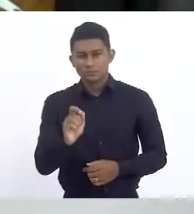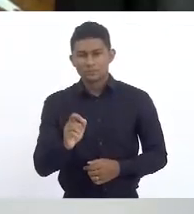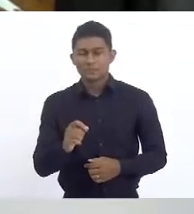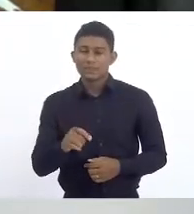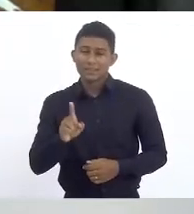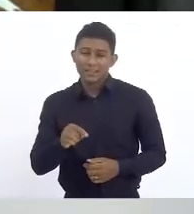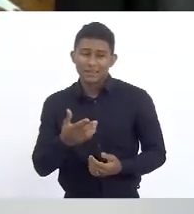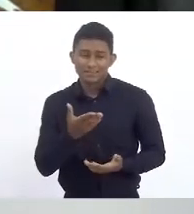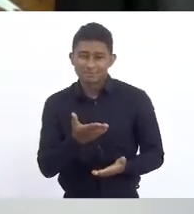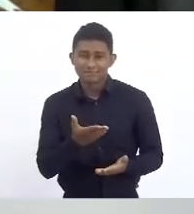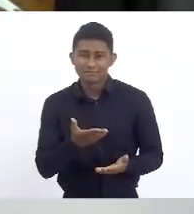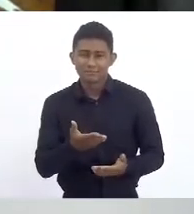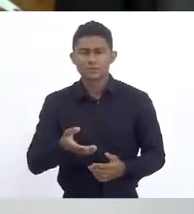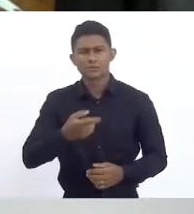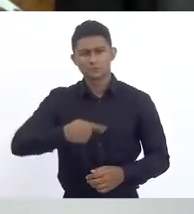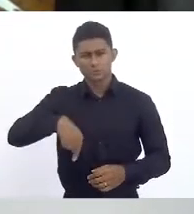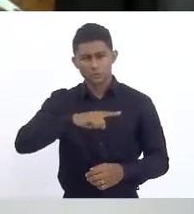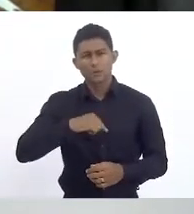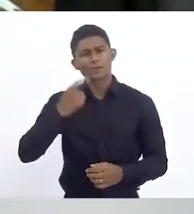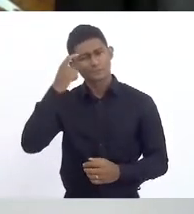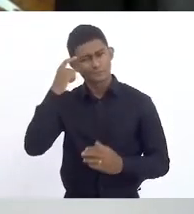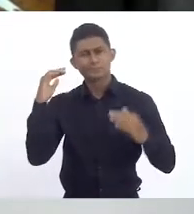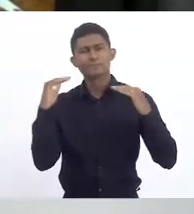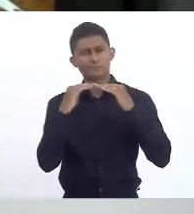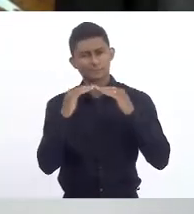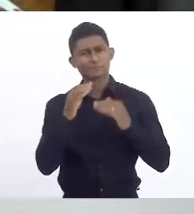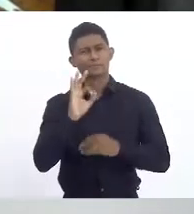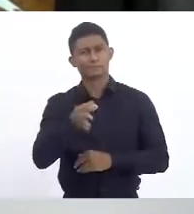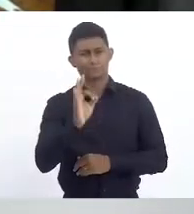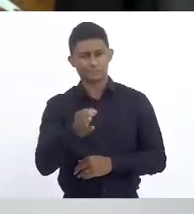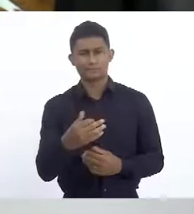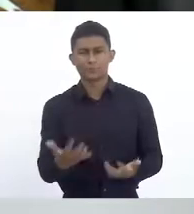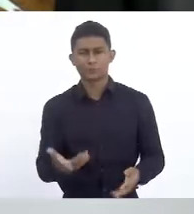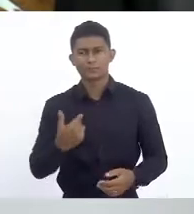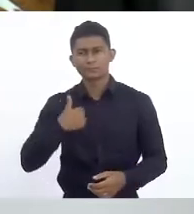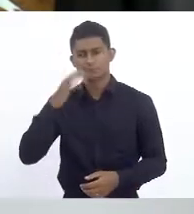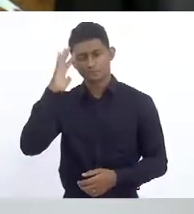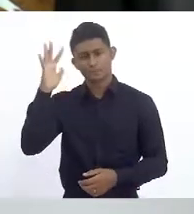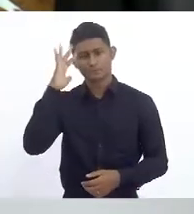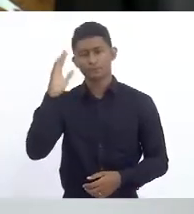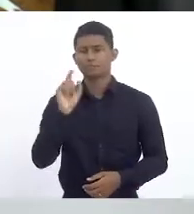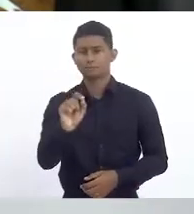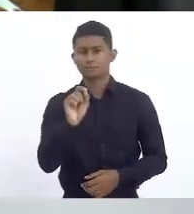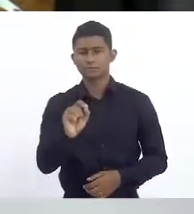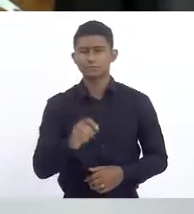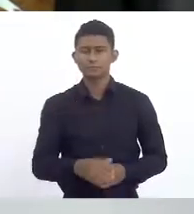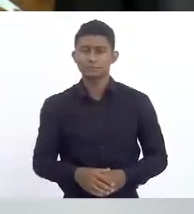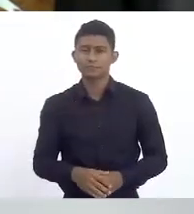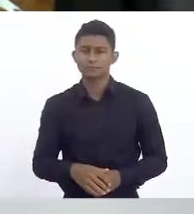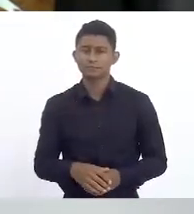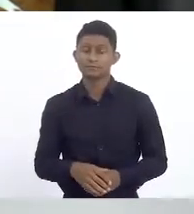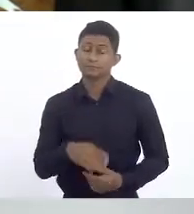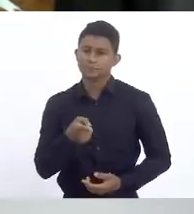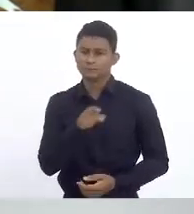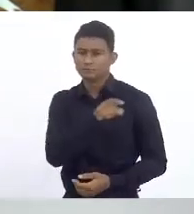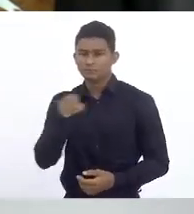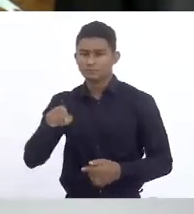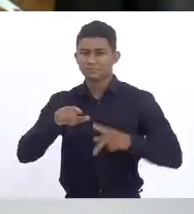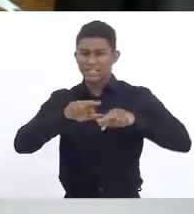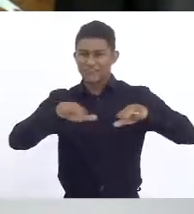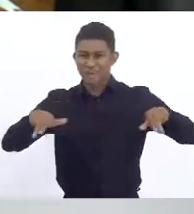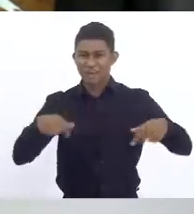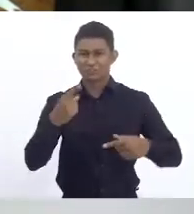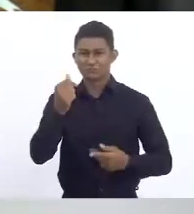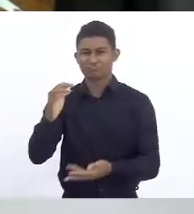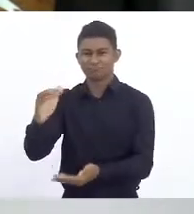aspecto, a gente está de acordo. Quer dizer, a ideia, e na verdade, esses recursos vão ser... Hoje, eu